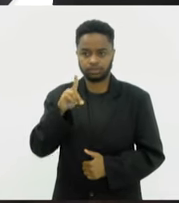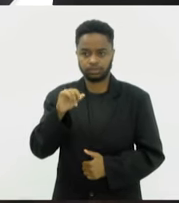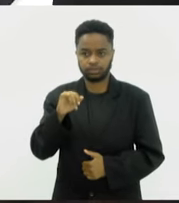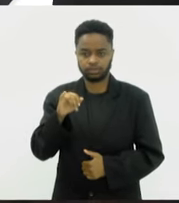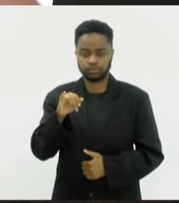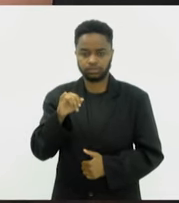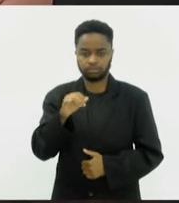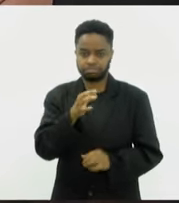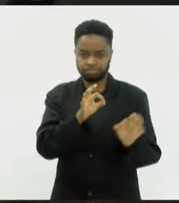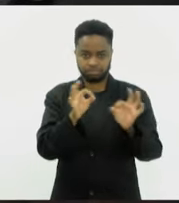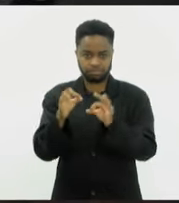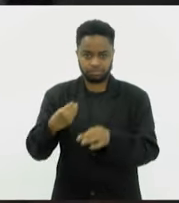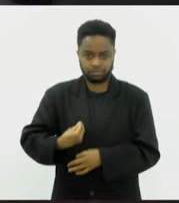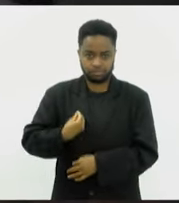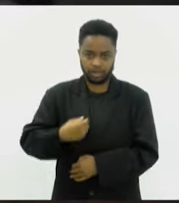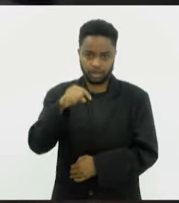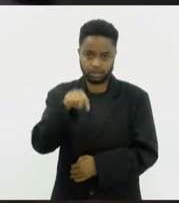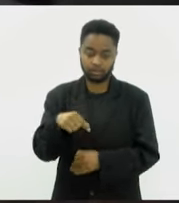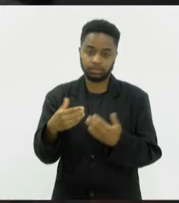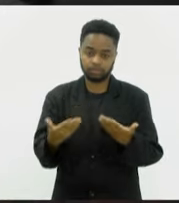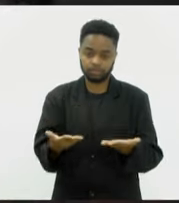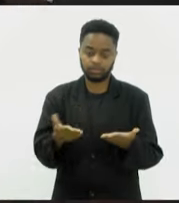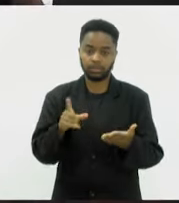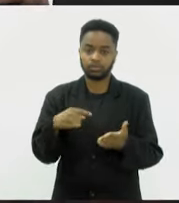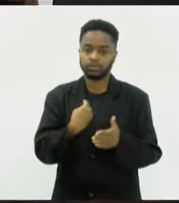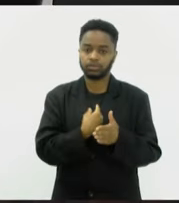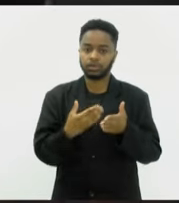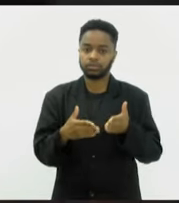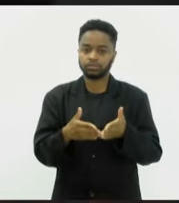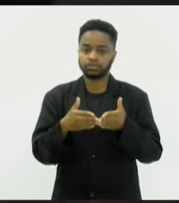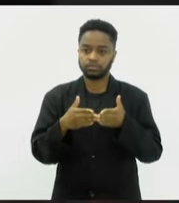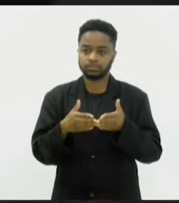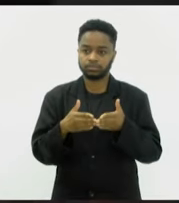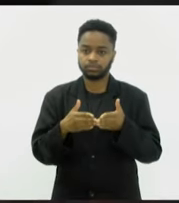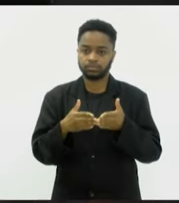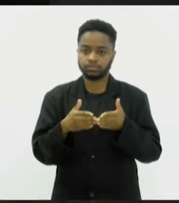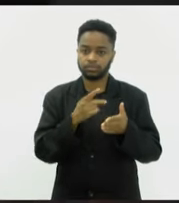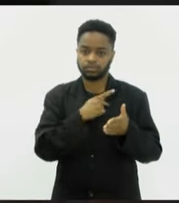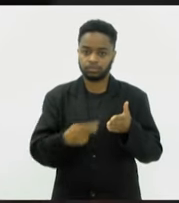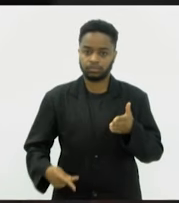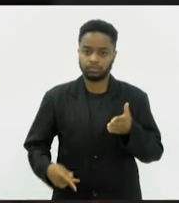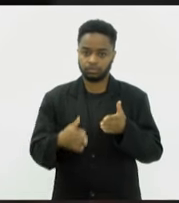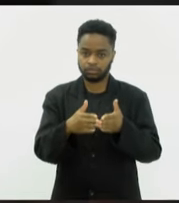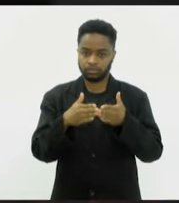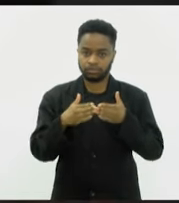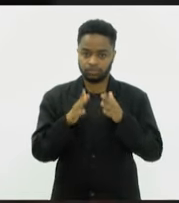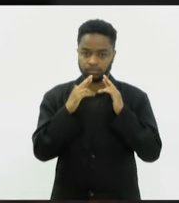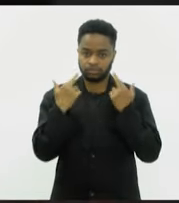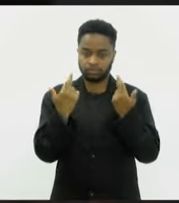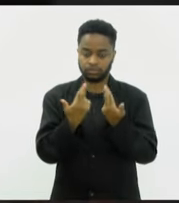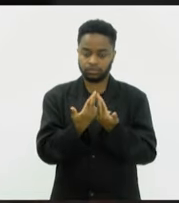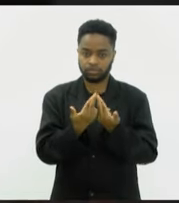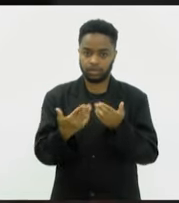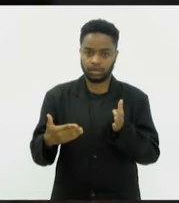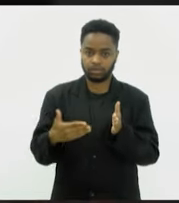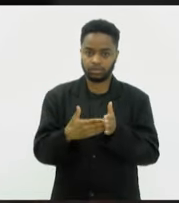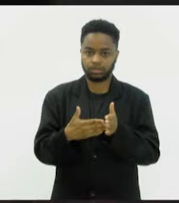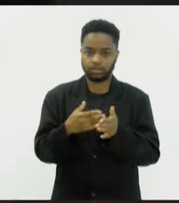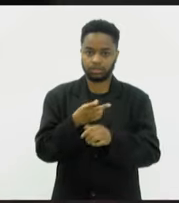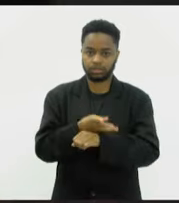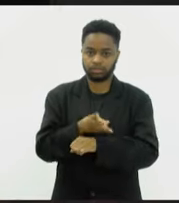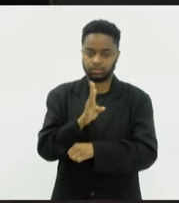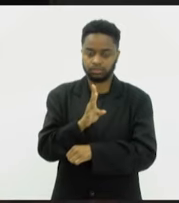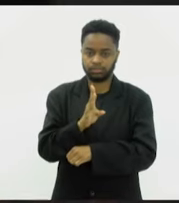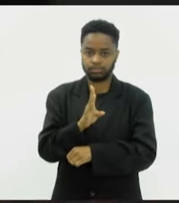Não se encontram nesse momento em plenário, sendo assim, a presidência suspende os trabalhos até às 15